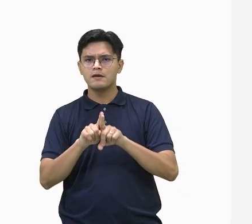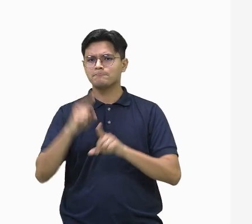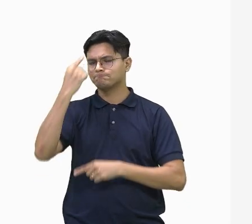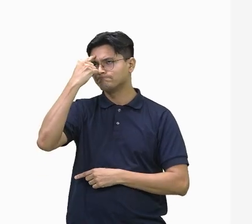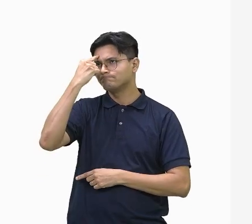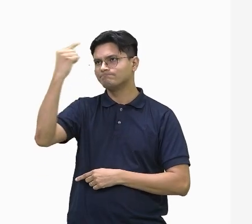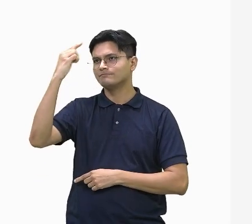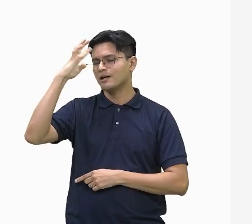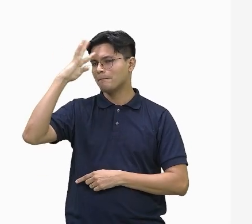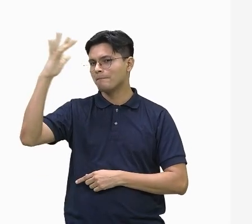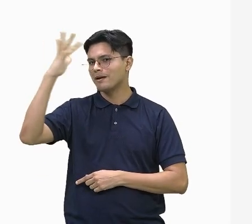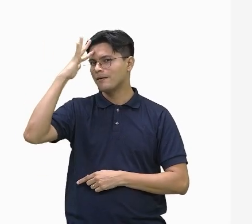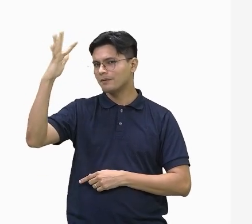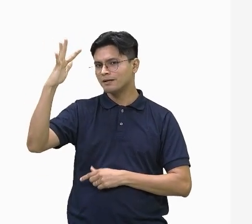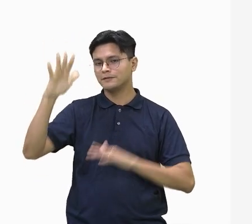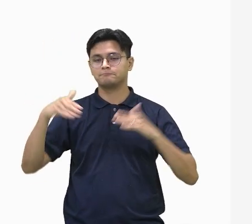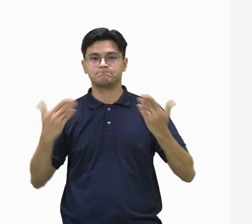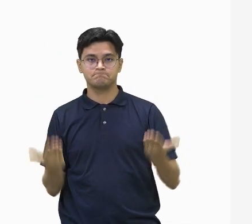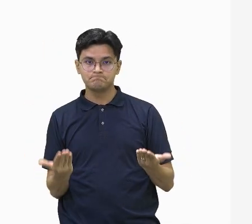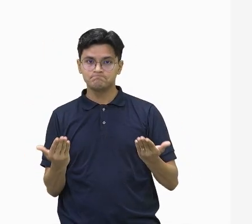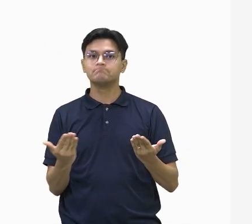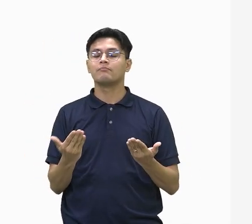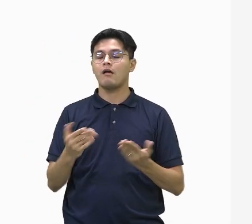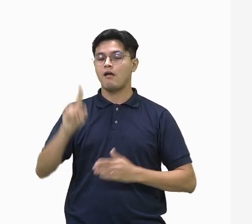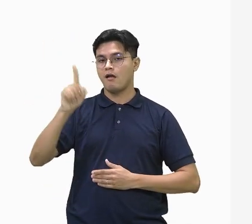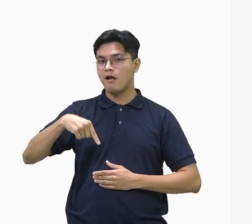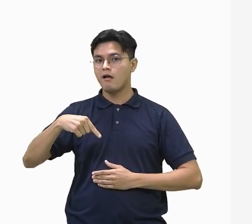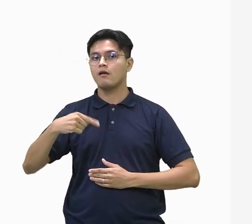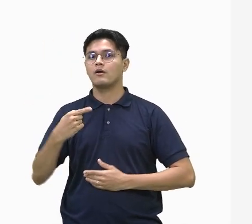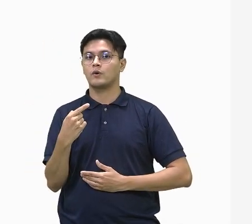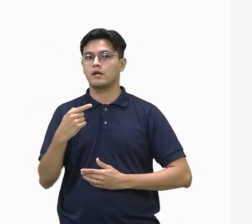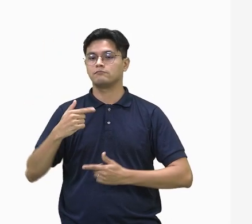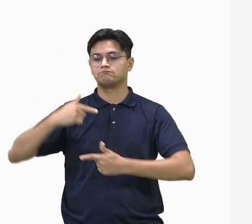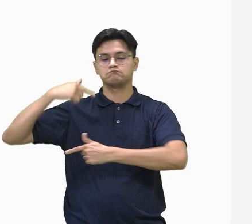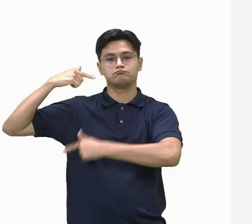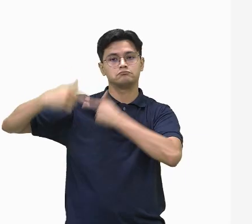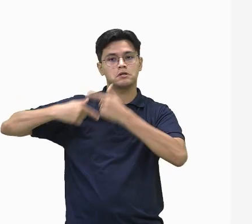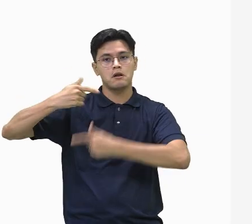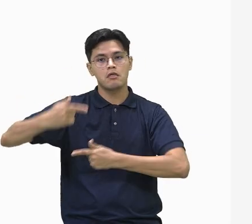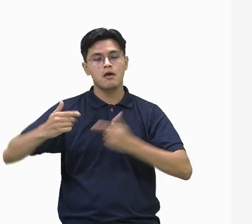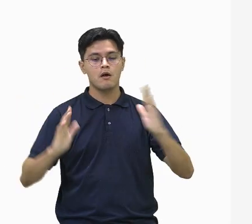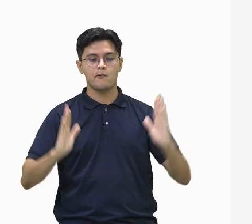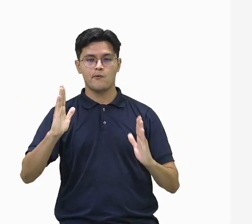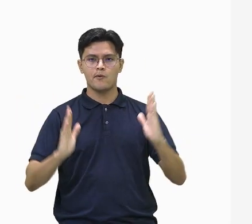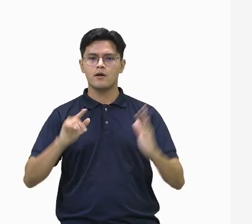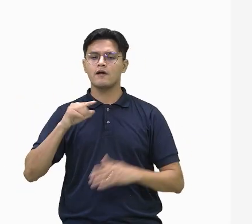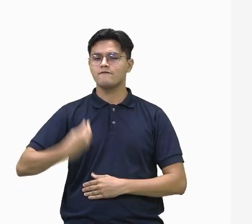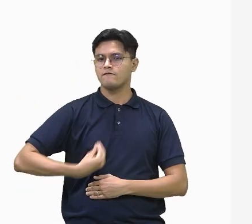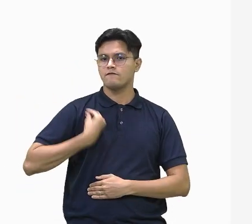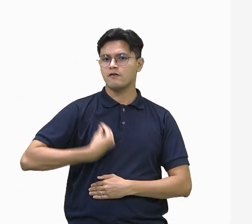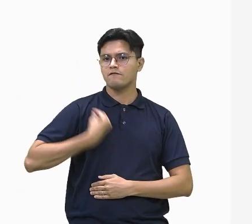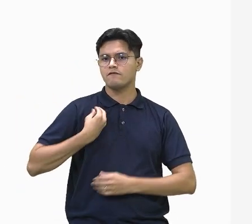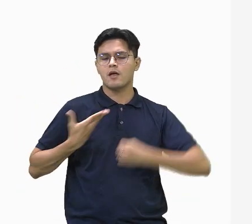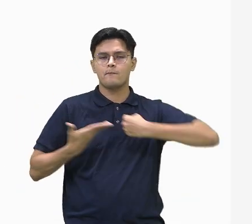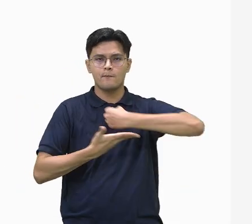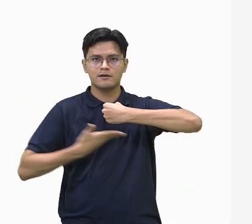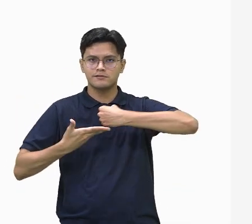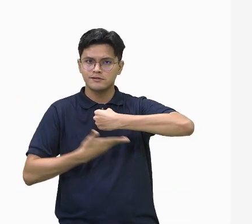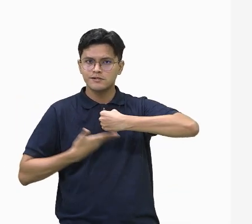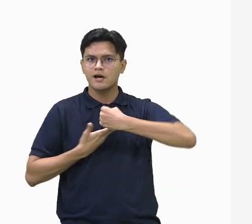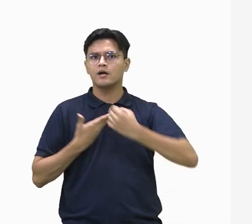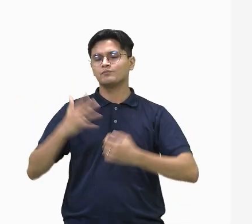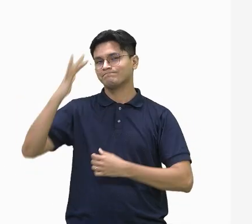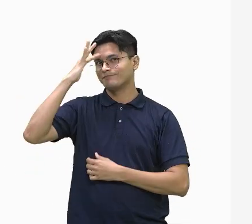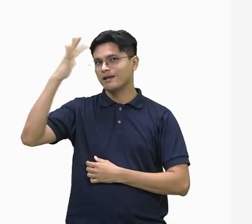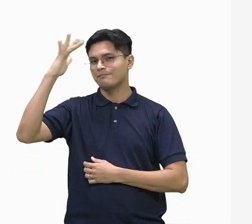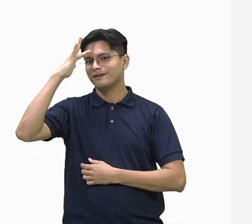essa geração, mais do que nunca, vai viver de fantasia, vai sempre ali fugir